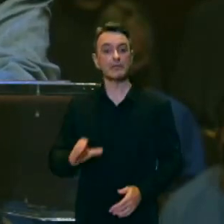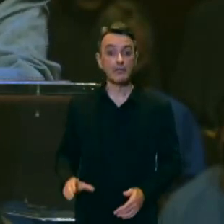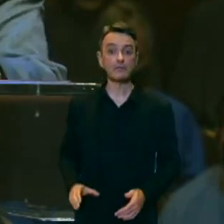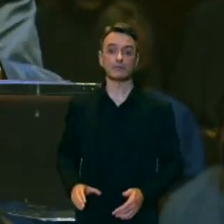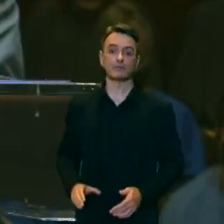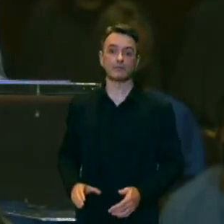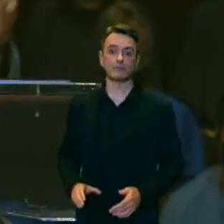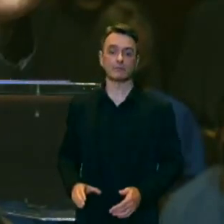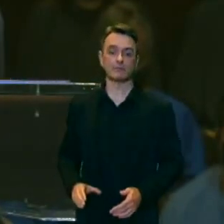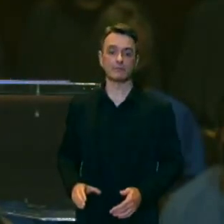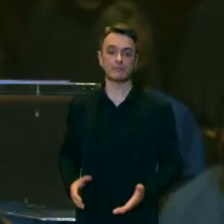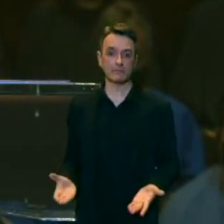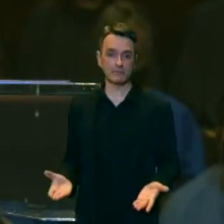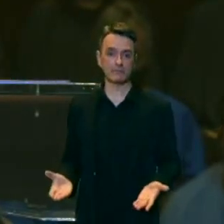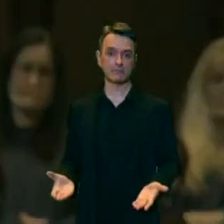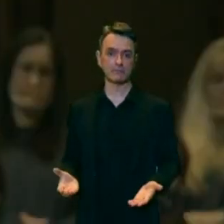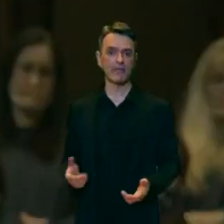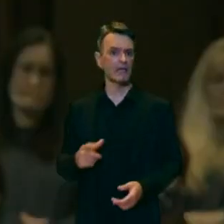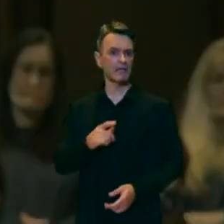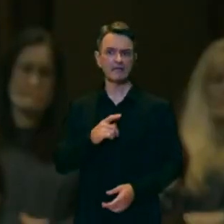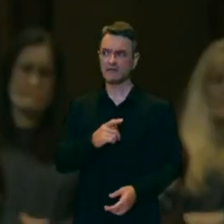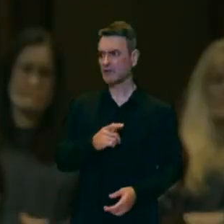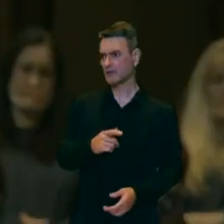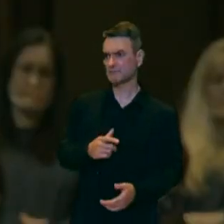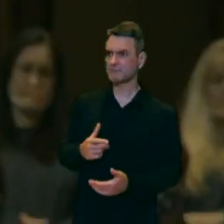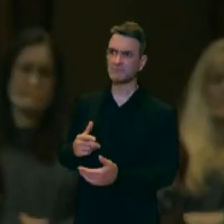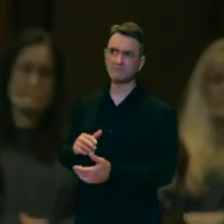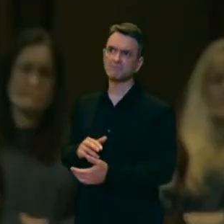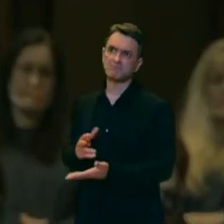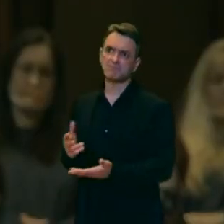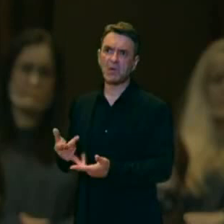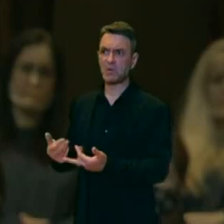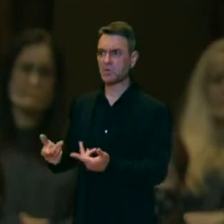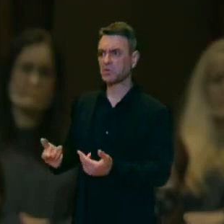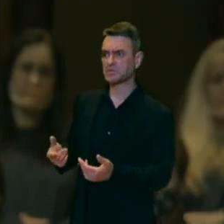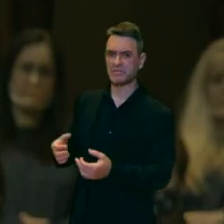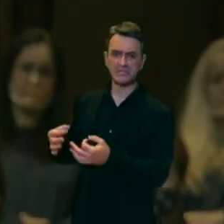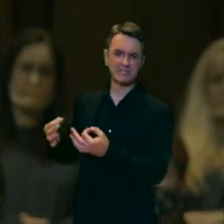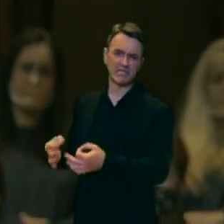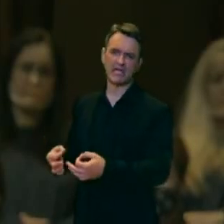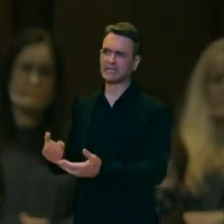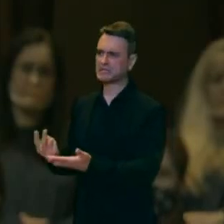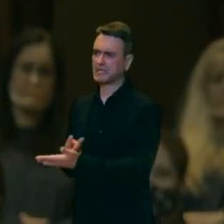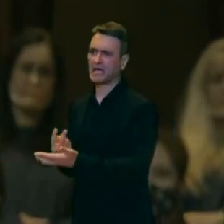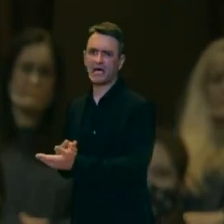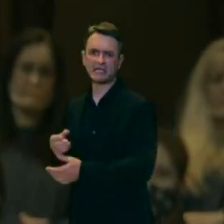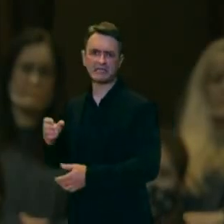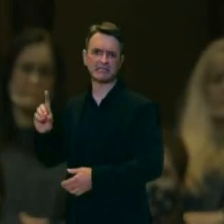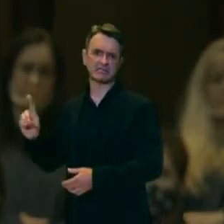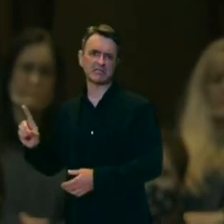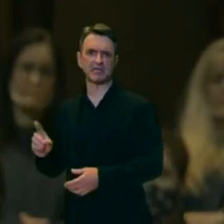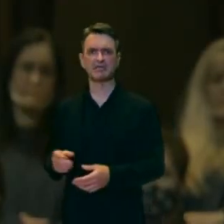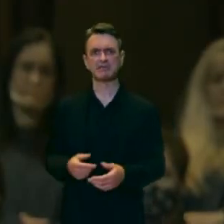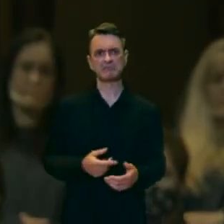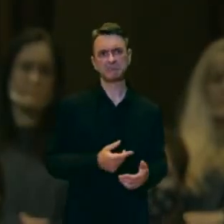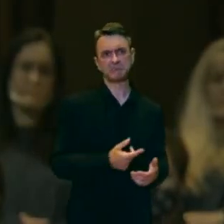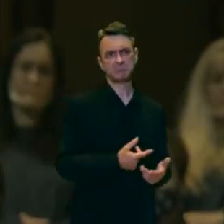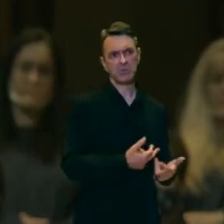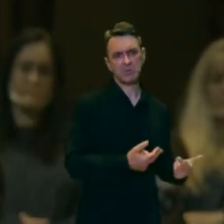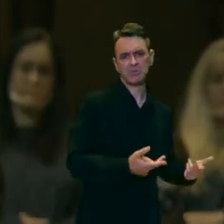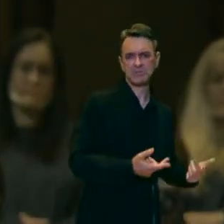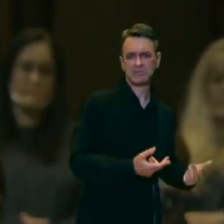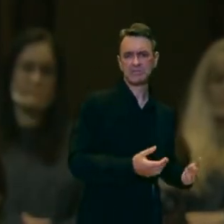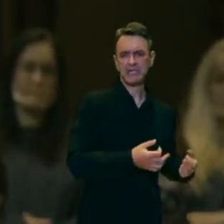coisas certas e erradas na direita e na esquerda, e eu tenho que julgar todas as formas de ideologia à luz da palavra